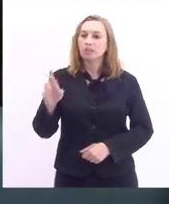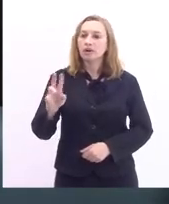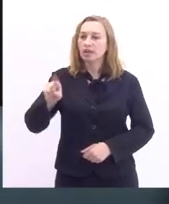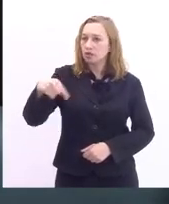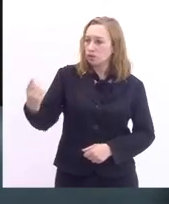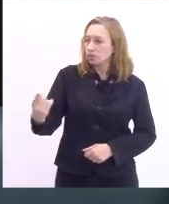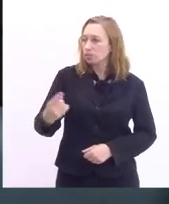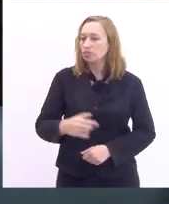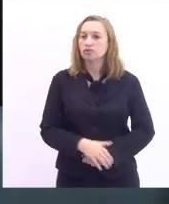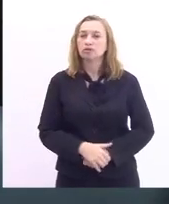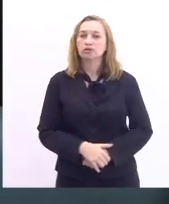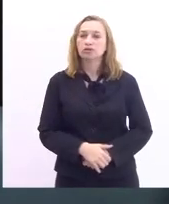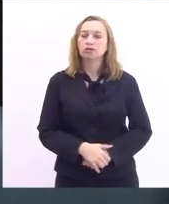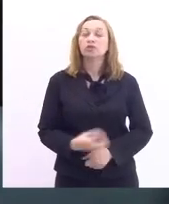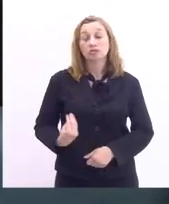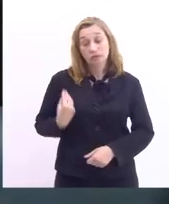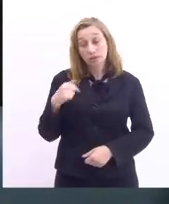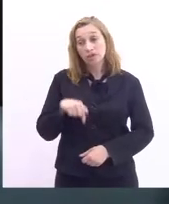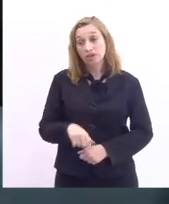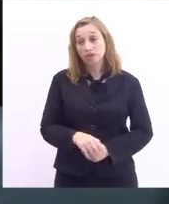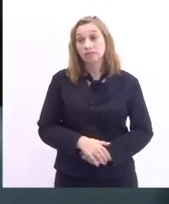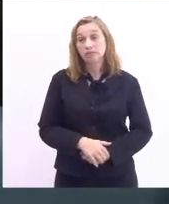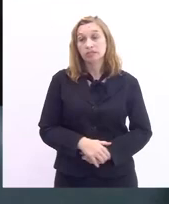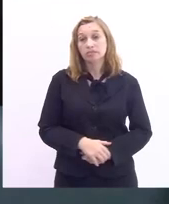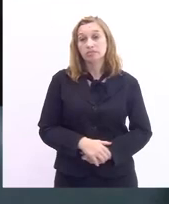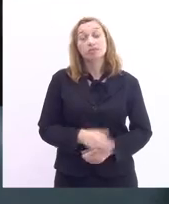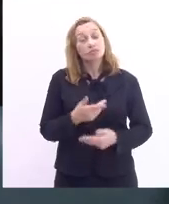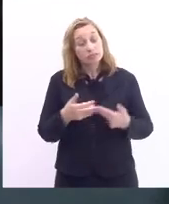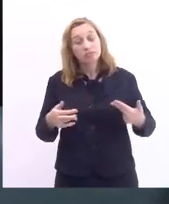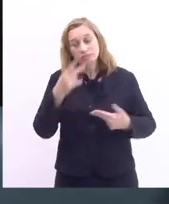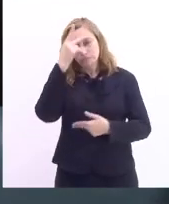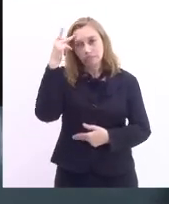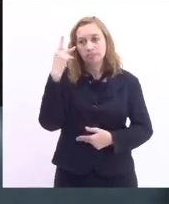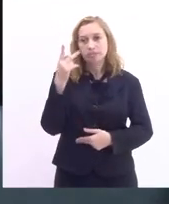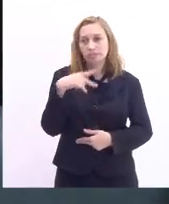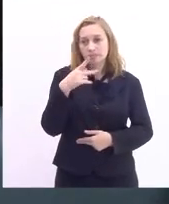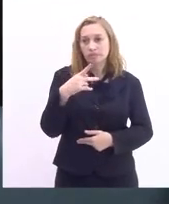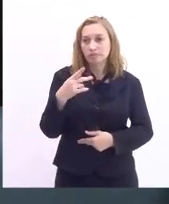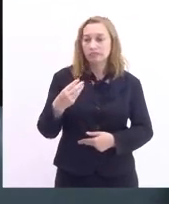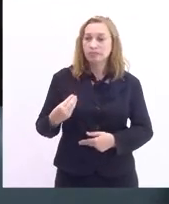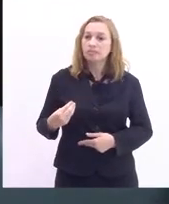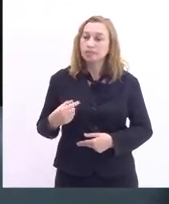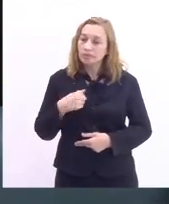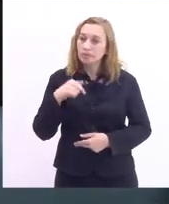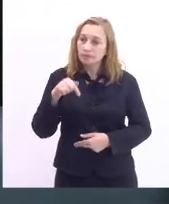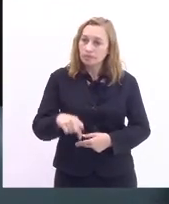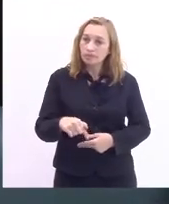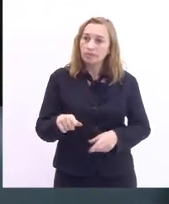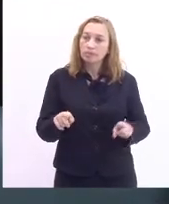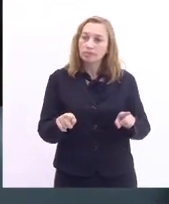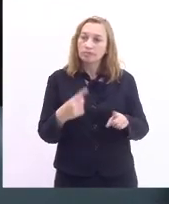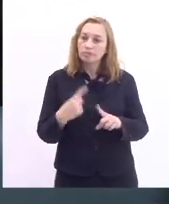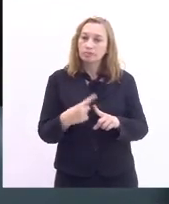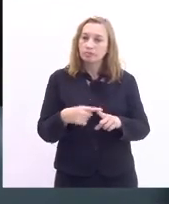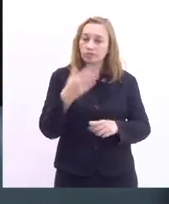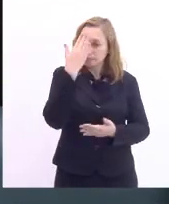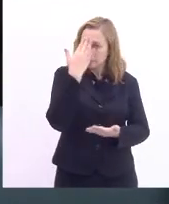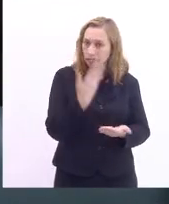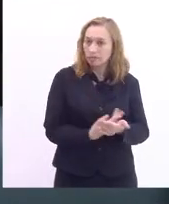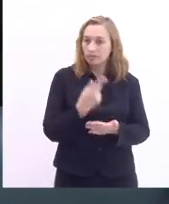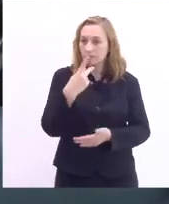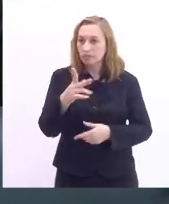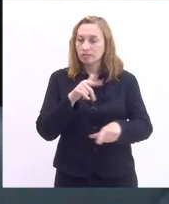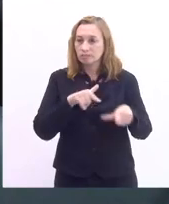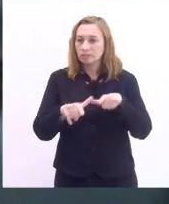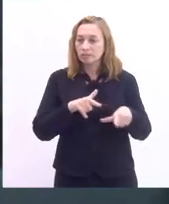tantos outros que estão aqui e muita gente que diz eu estou aqui por você porque confio no seu trabalho